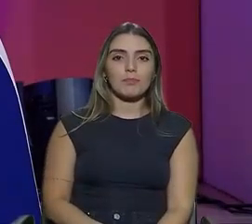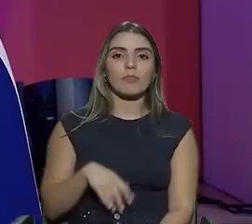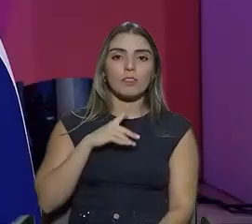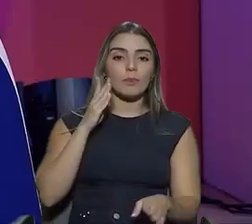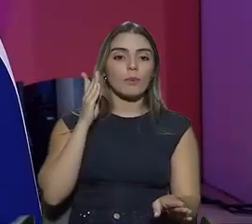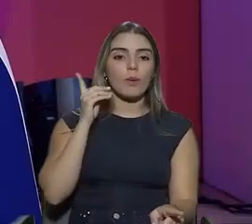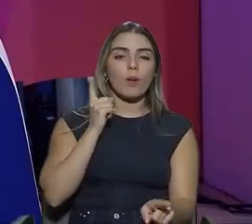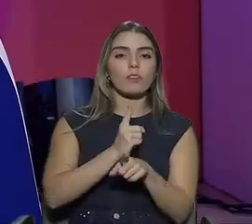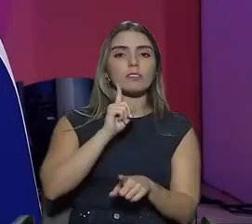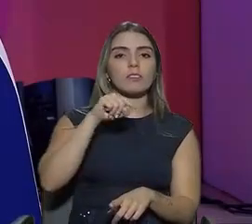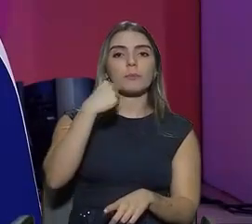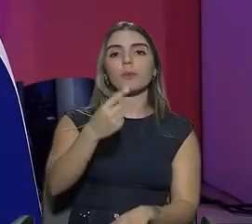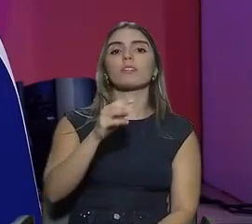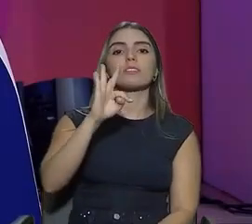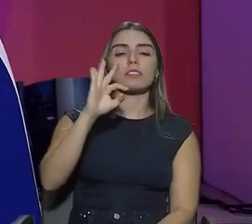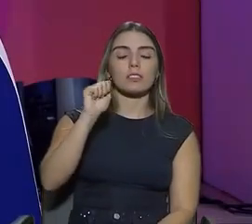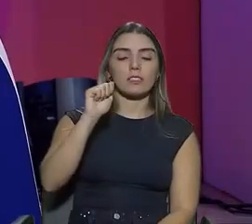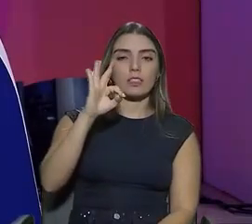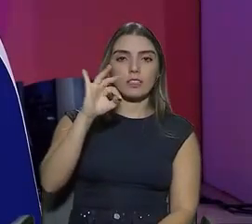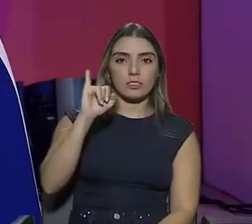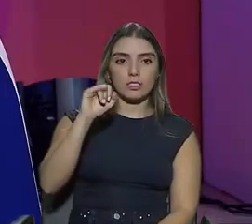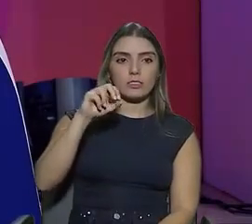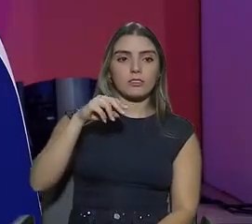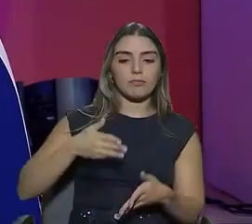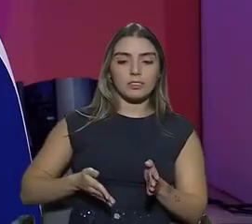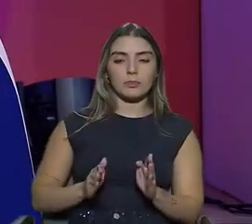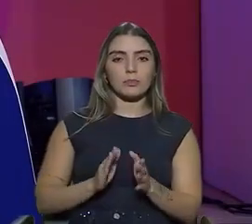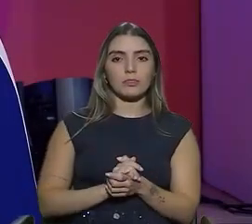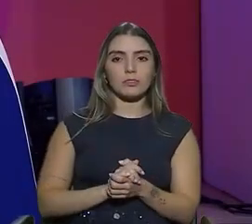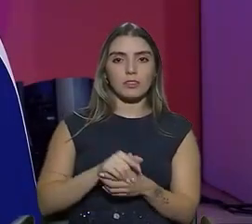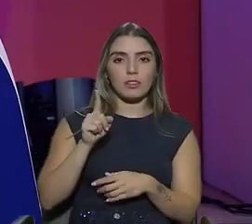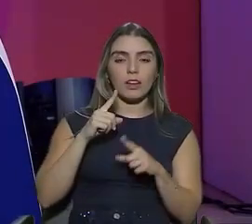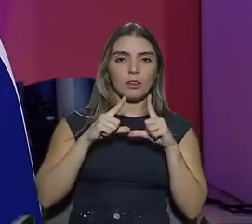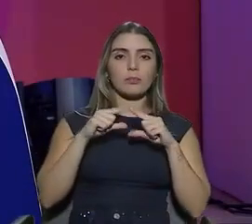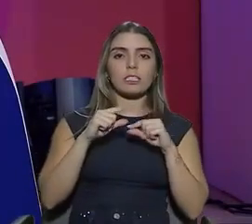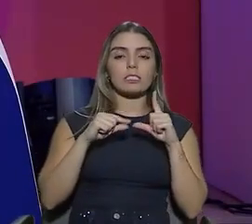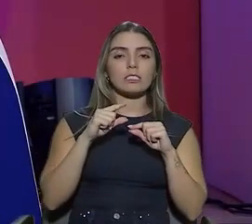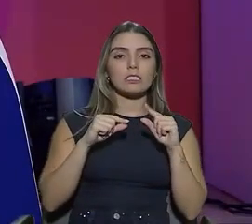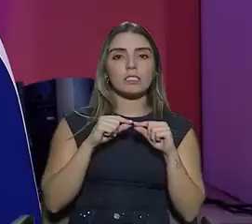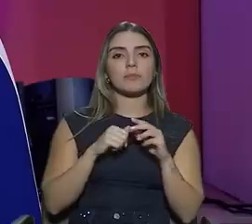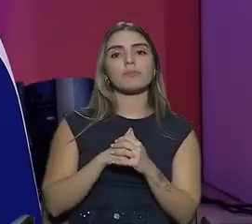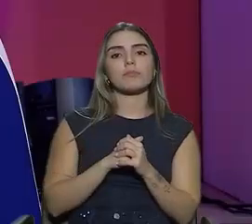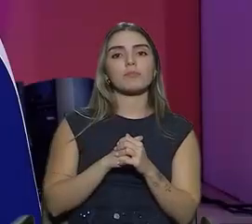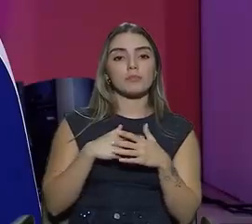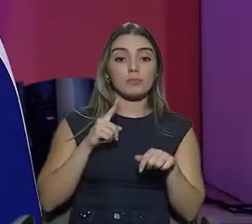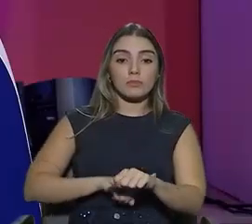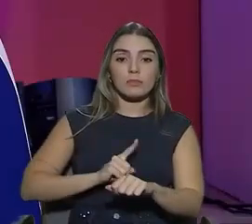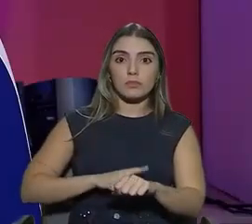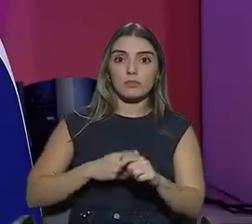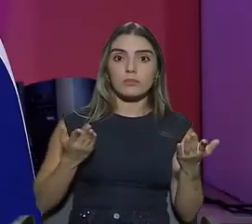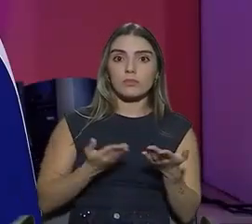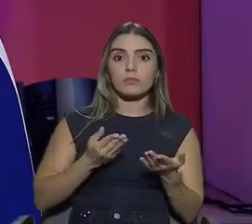Tatiana Nascimento, de Brasília, e ela falou, Kalila, está na hora, bora experimentar, bora fazer um